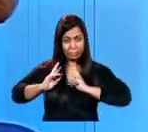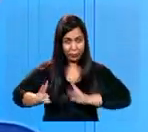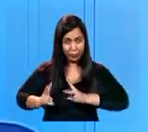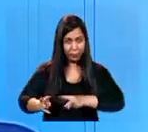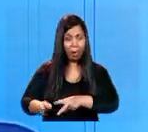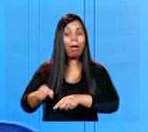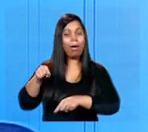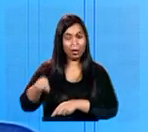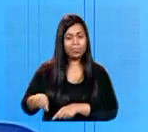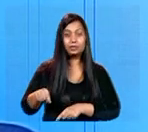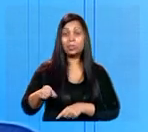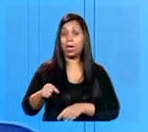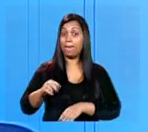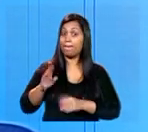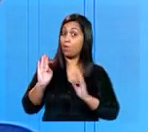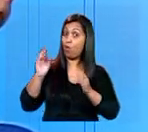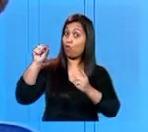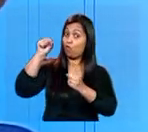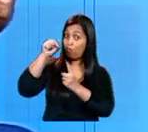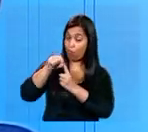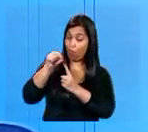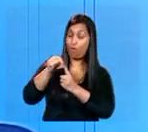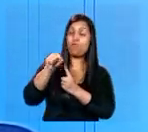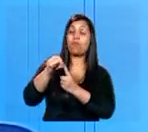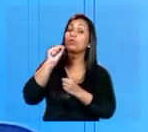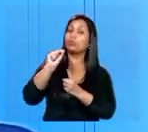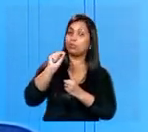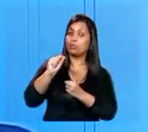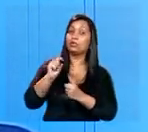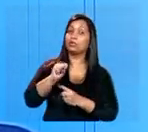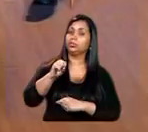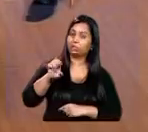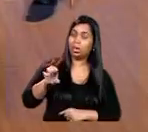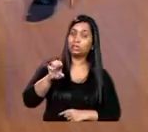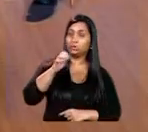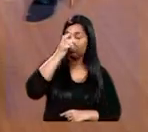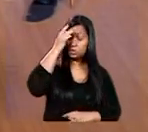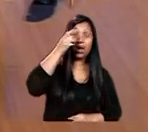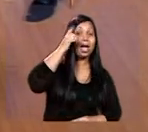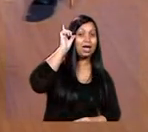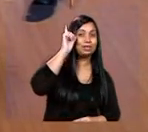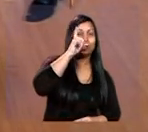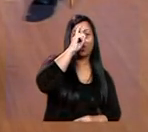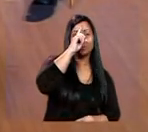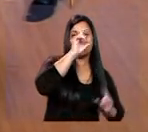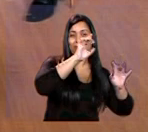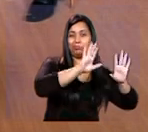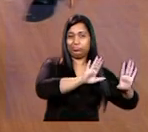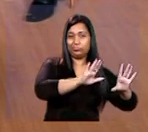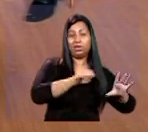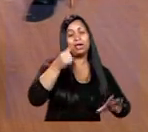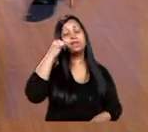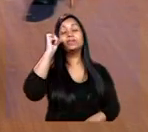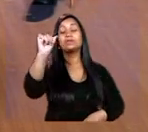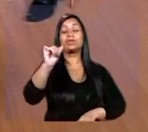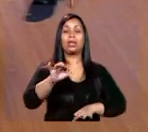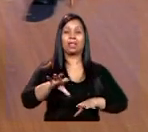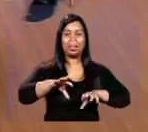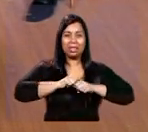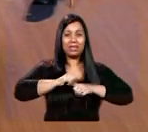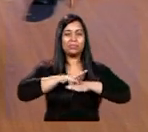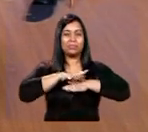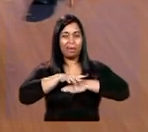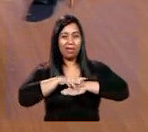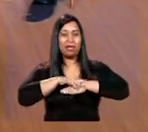alta e seguir o tratamento em casa. É esse o maior intuito do SAD. Fazer com que o paciente saia antes do hospital,